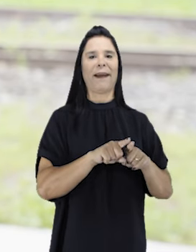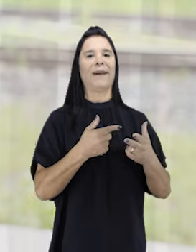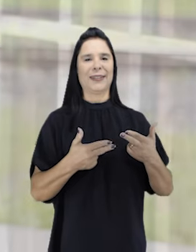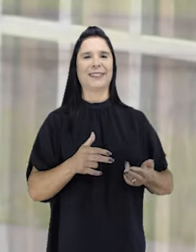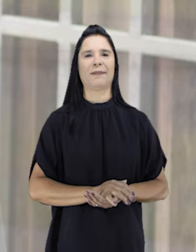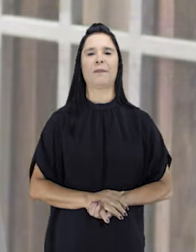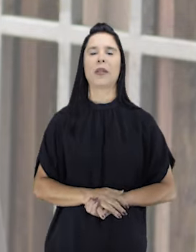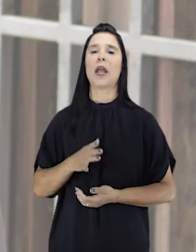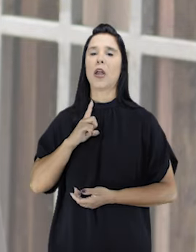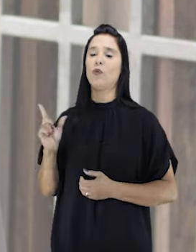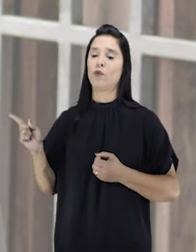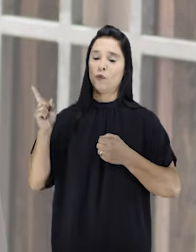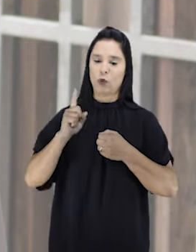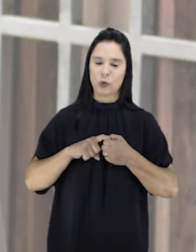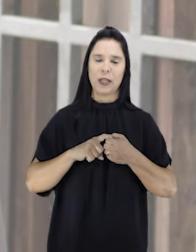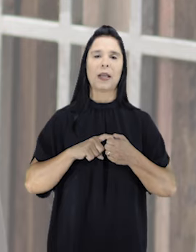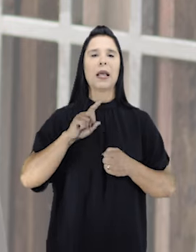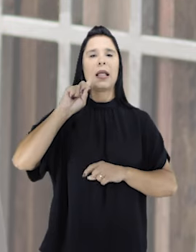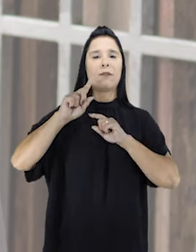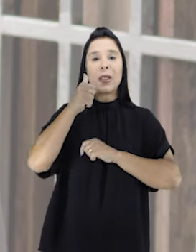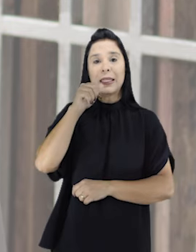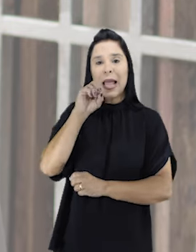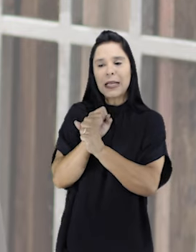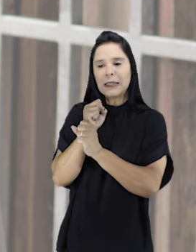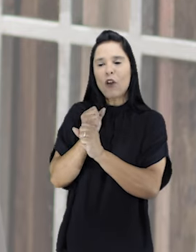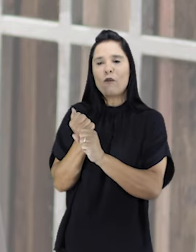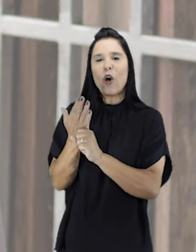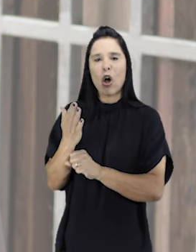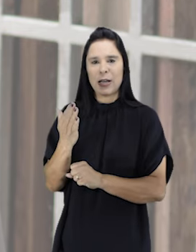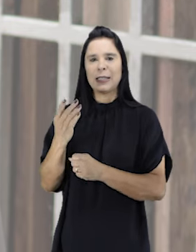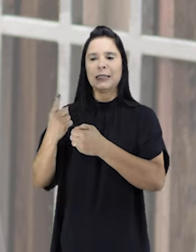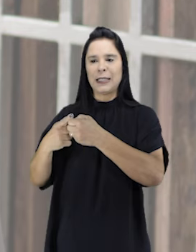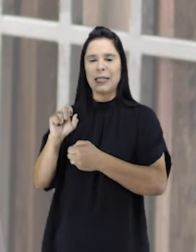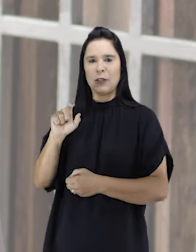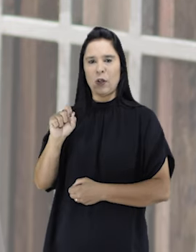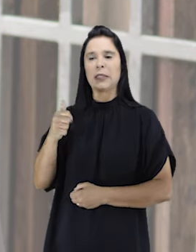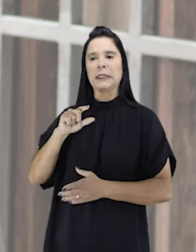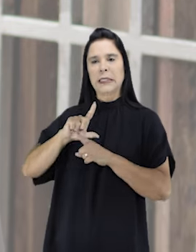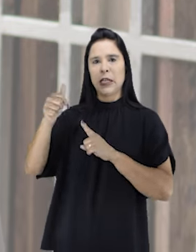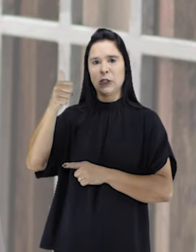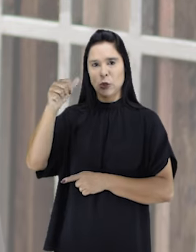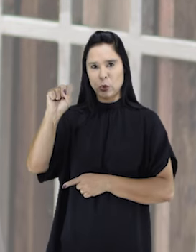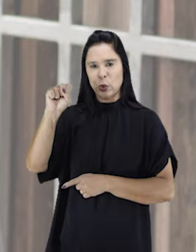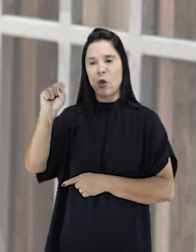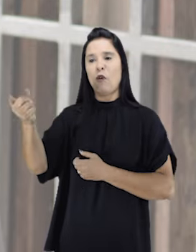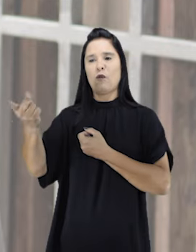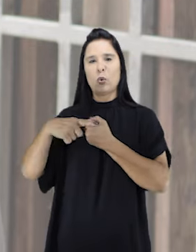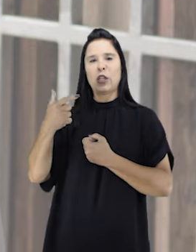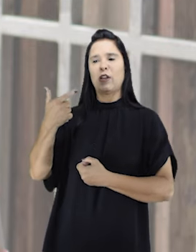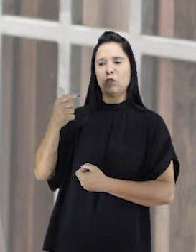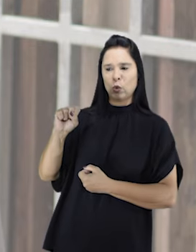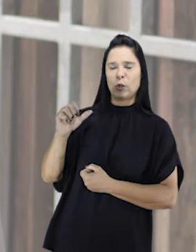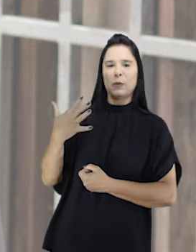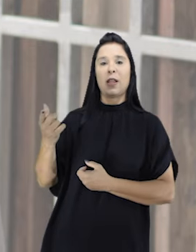também. Com o meu retorno, depois de 10 anos fora da cidade de Alagoinhas, eu saí daqui aos 18, voltei aos 27, 28.